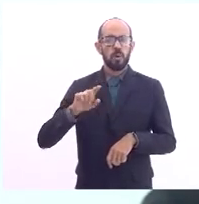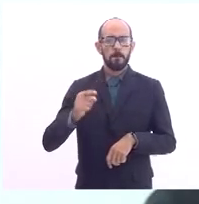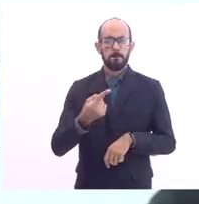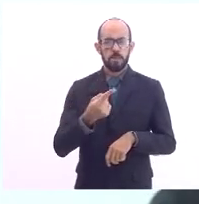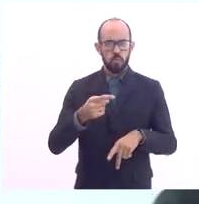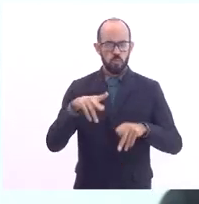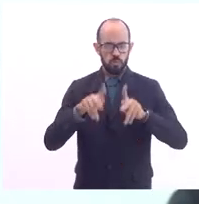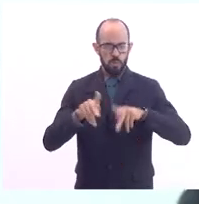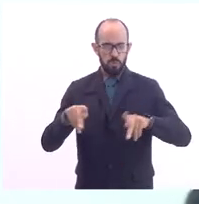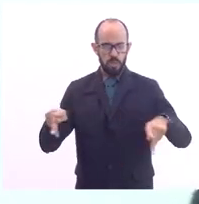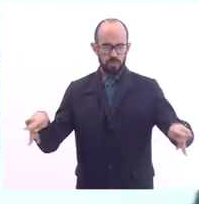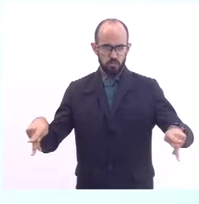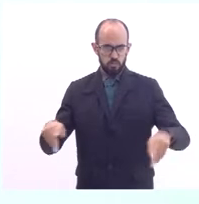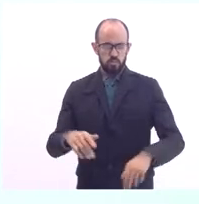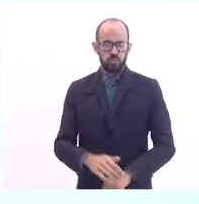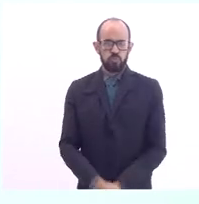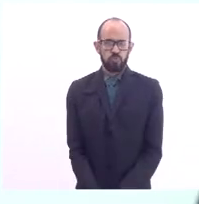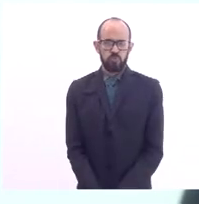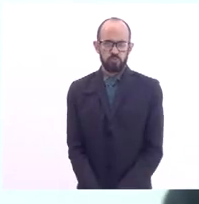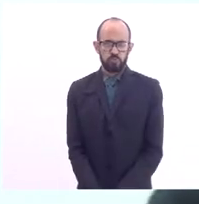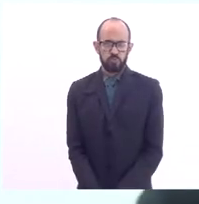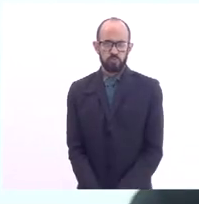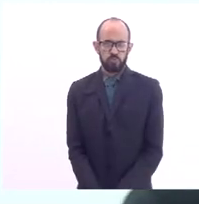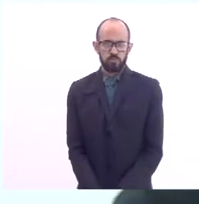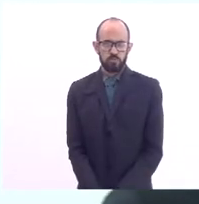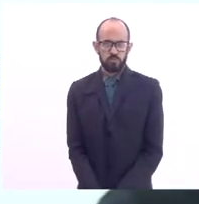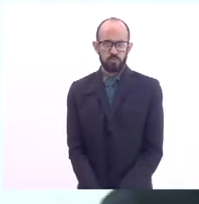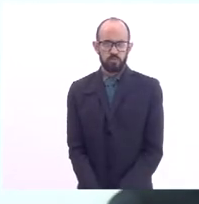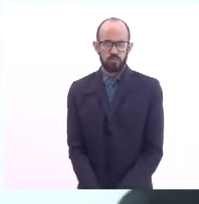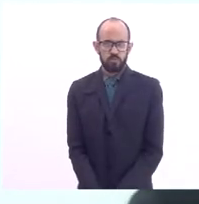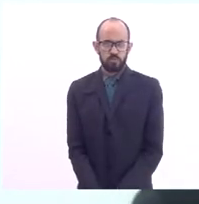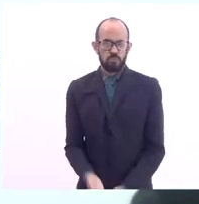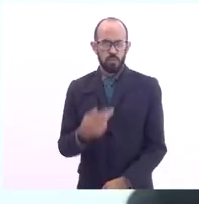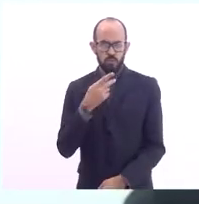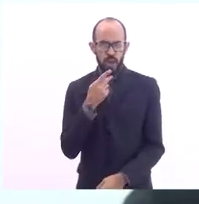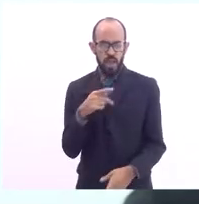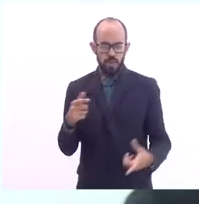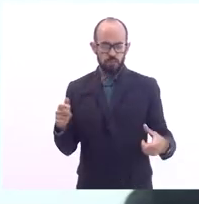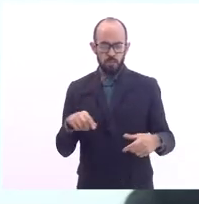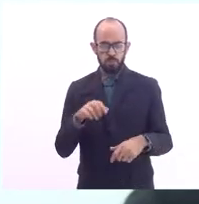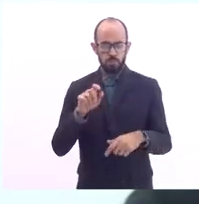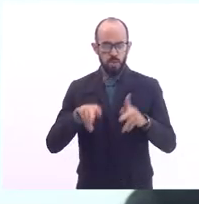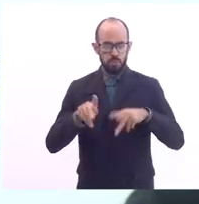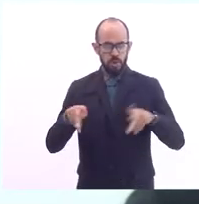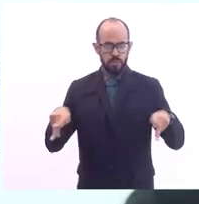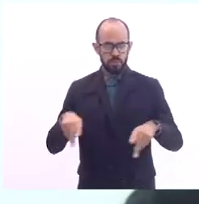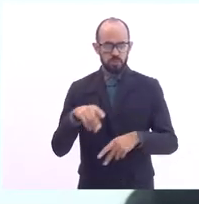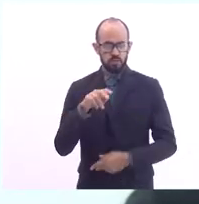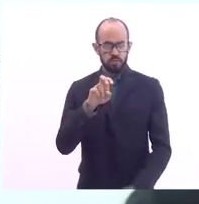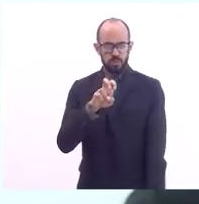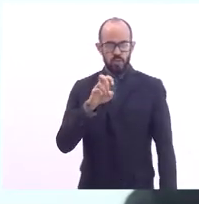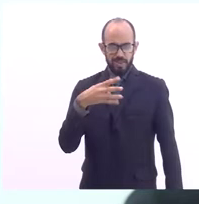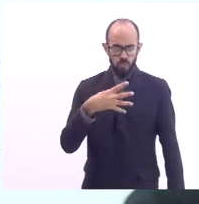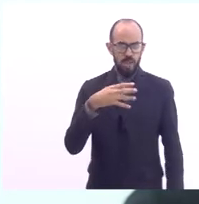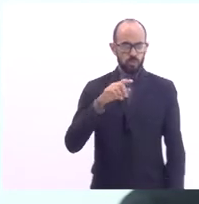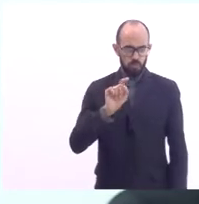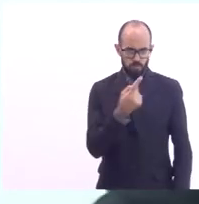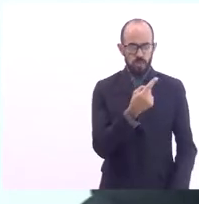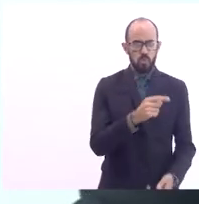domicílios. Para falar em menos de 54 mil, ou 54 mil número redondo,